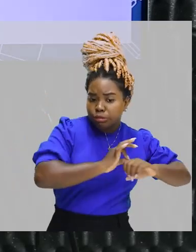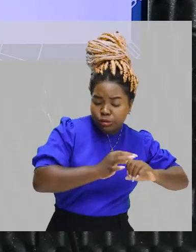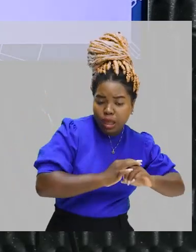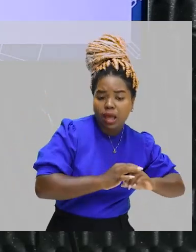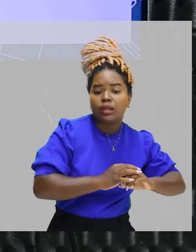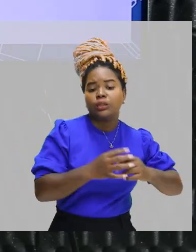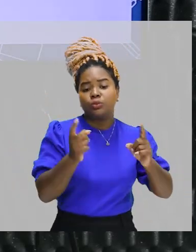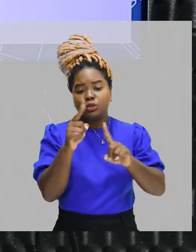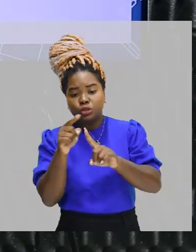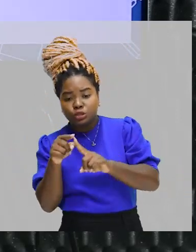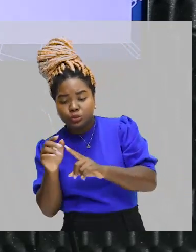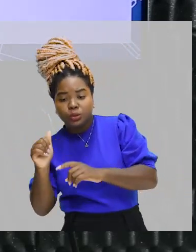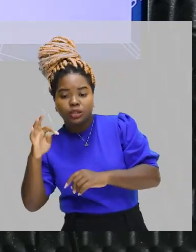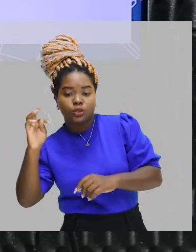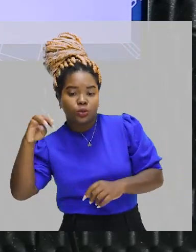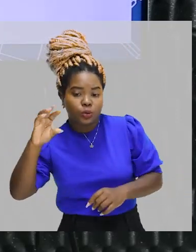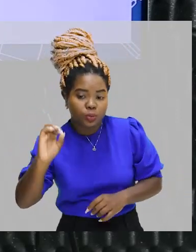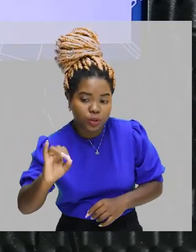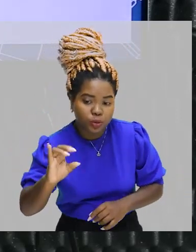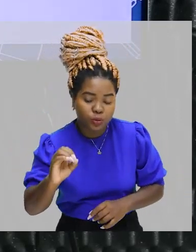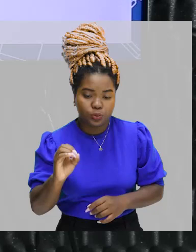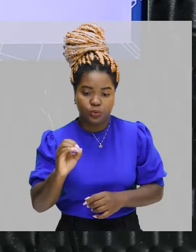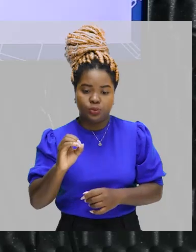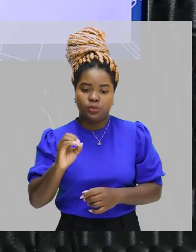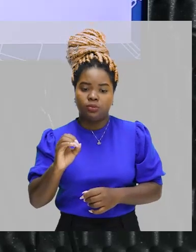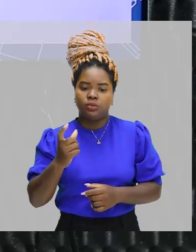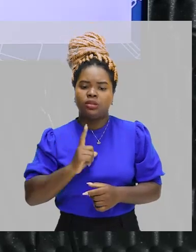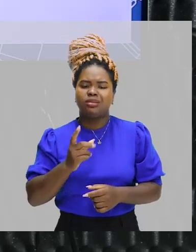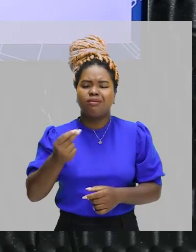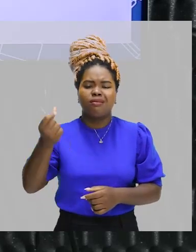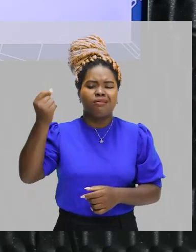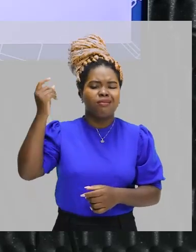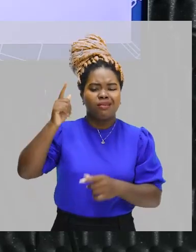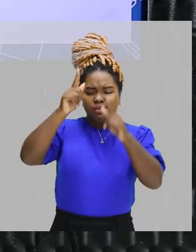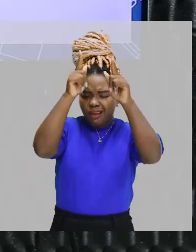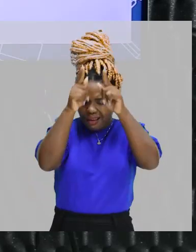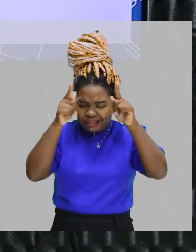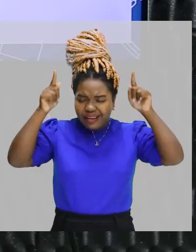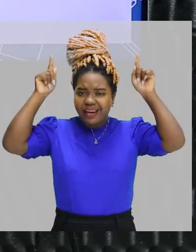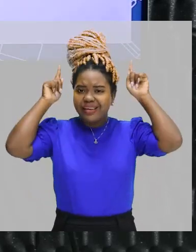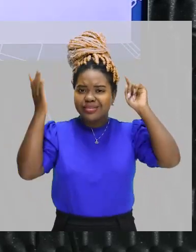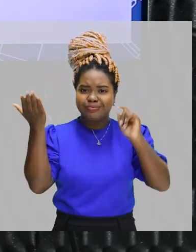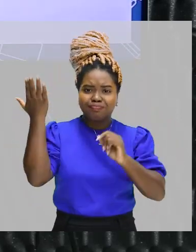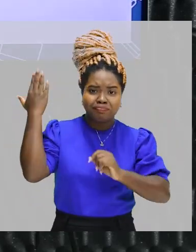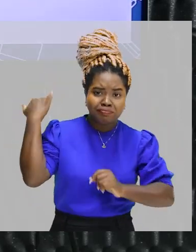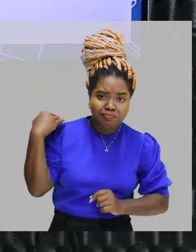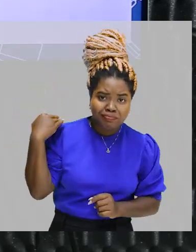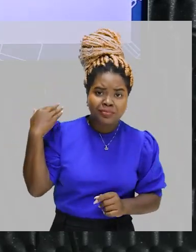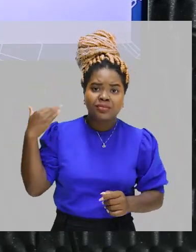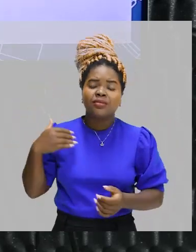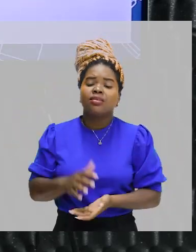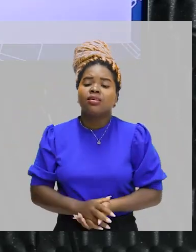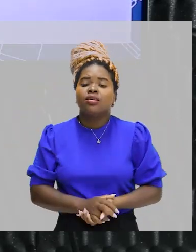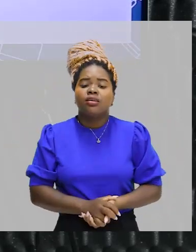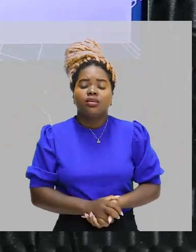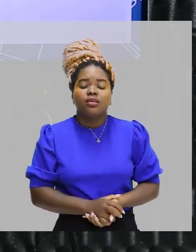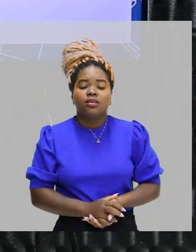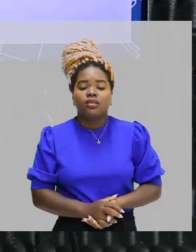modelos atômicos, que vem ali desde, né, da Grécia Antiga, certo? Até modelos